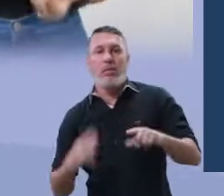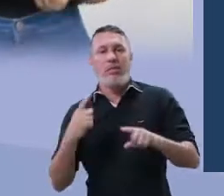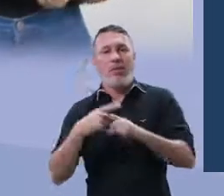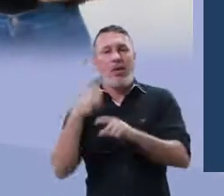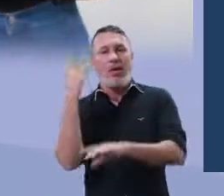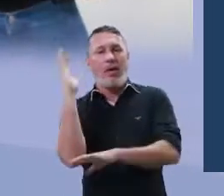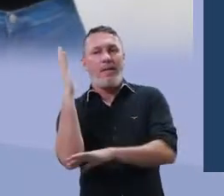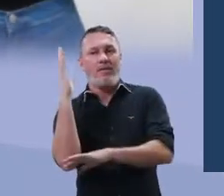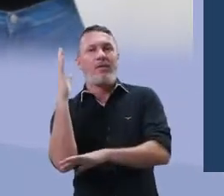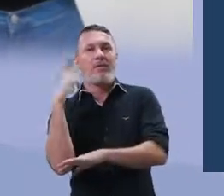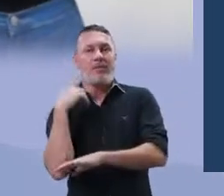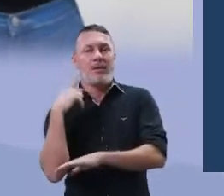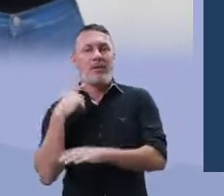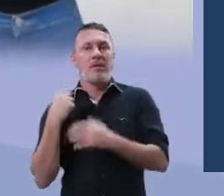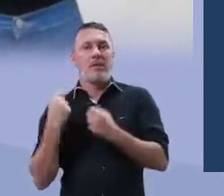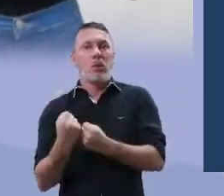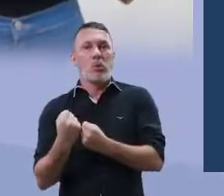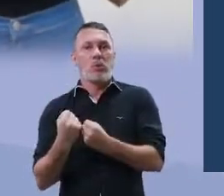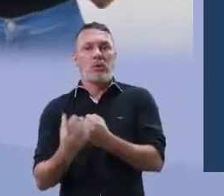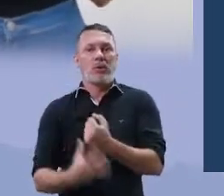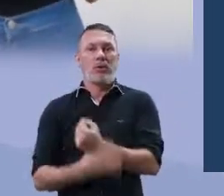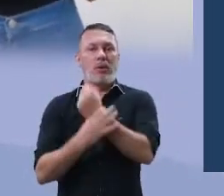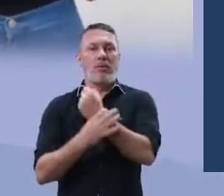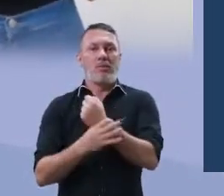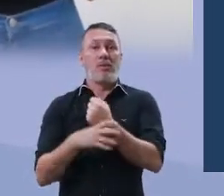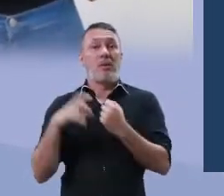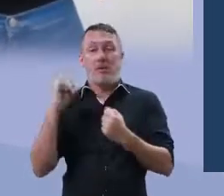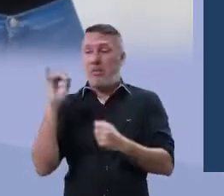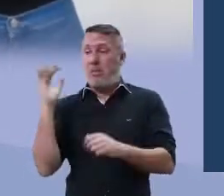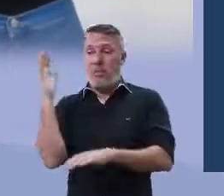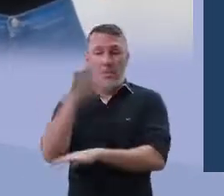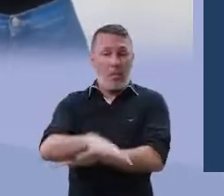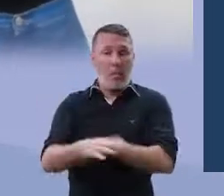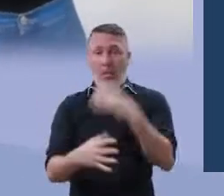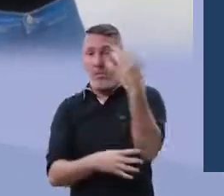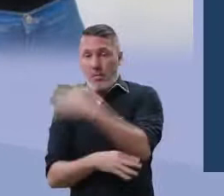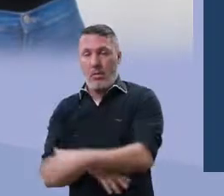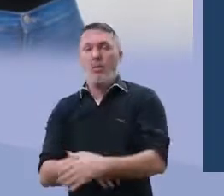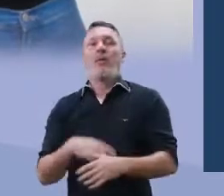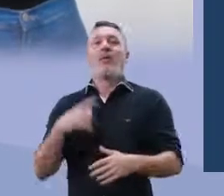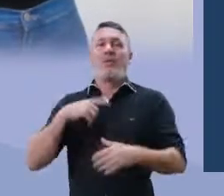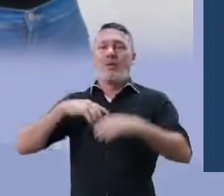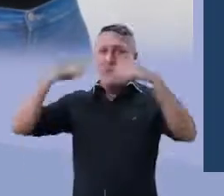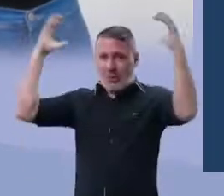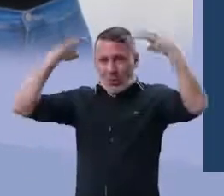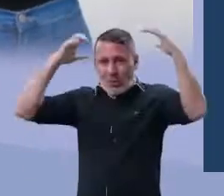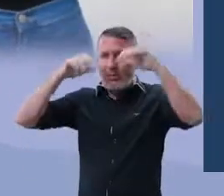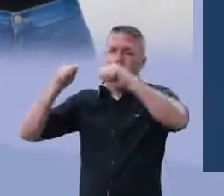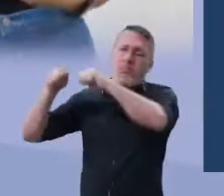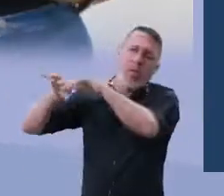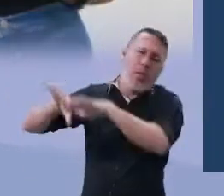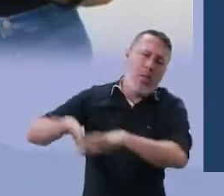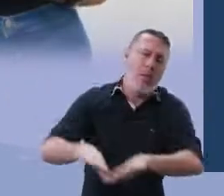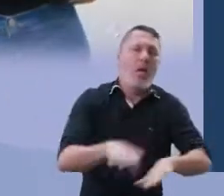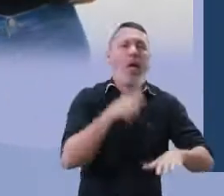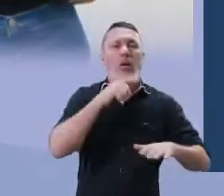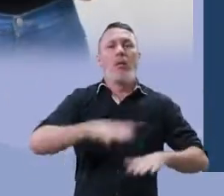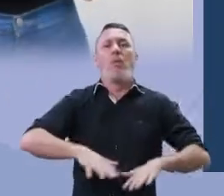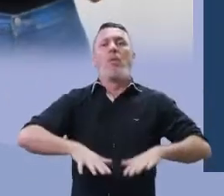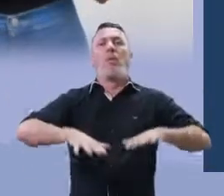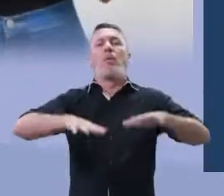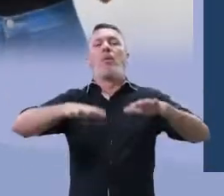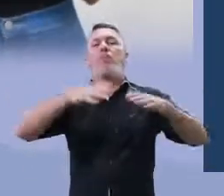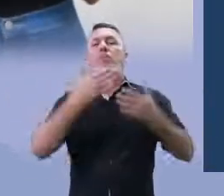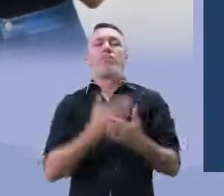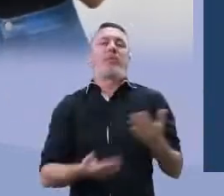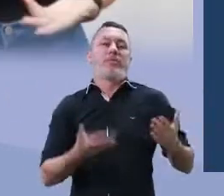dessa mata. A área ela foi erodida. A força da água mesmo, né, da chuva, faz com que tenha esse deslizamento, e